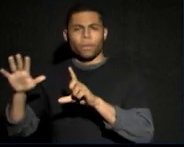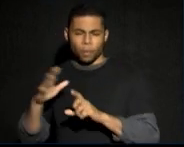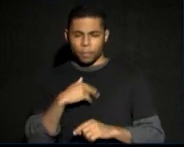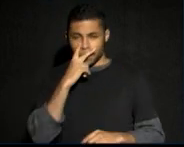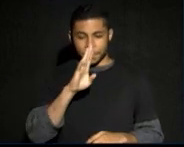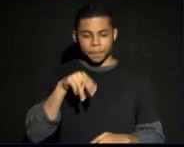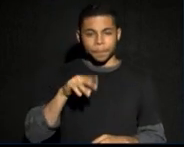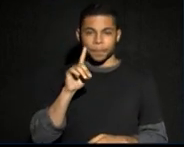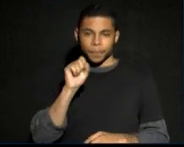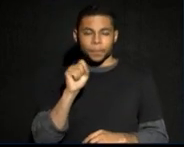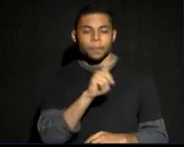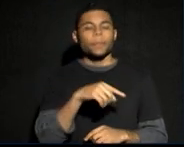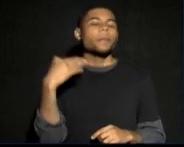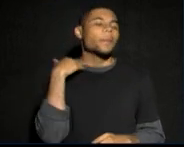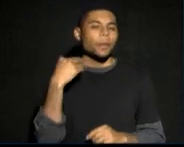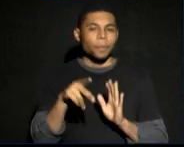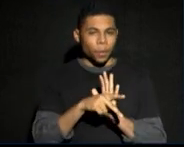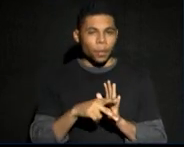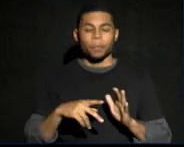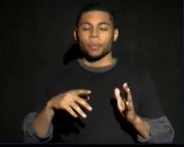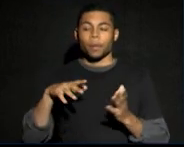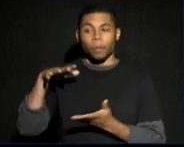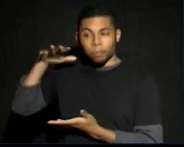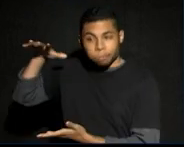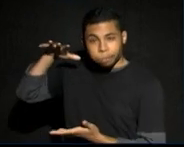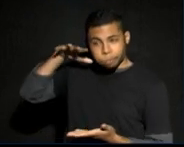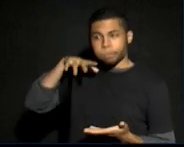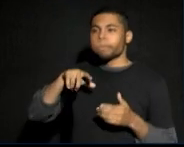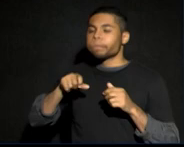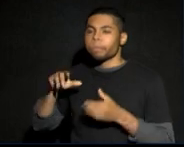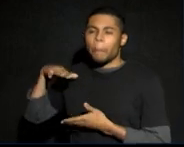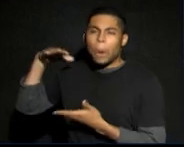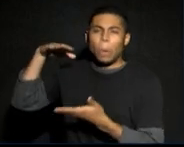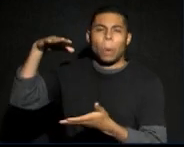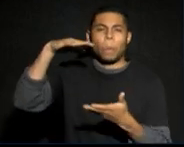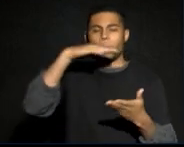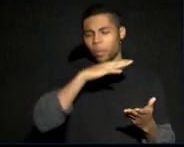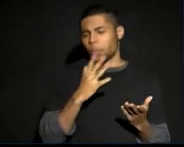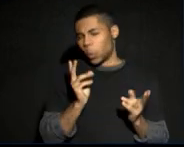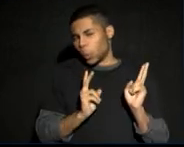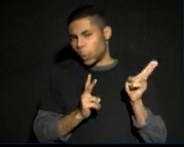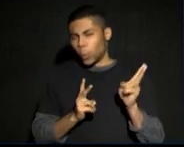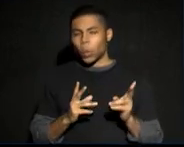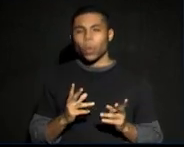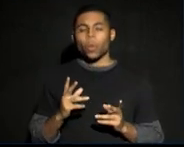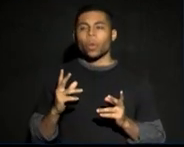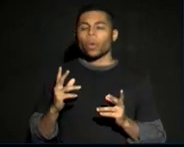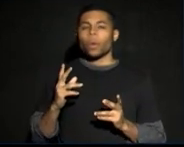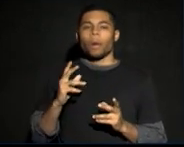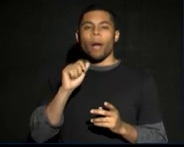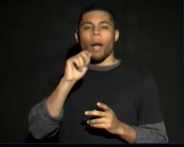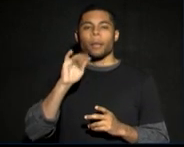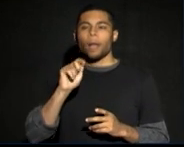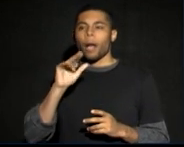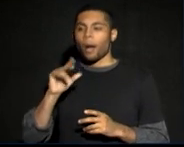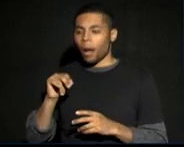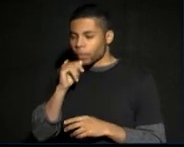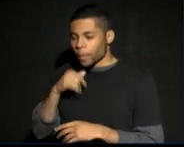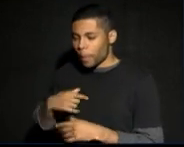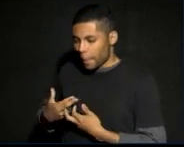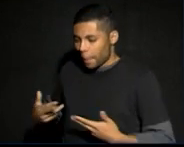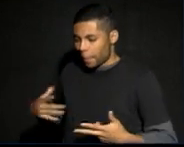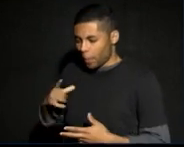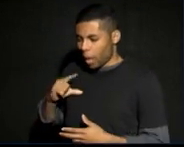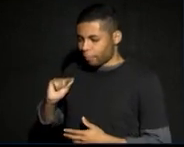sim o Ben 10 é um banco de atacado e na minha visão tem que continuar sendo o banco de atacado até onde a gente possa ver a vi um